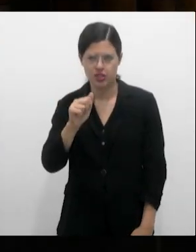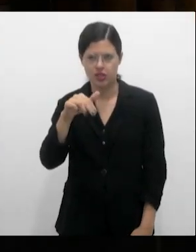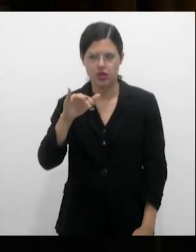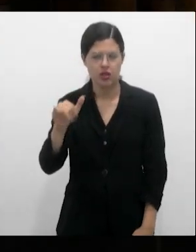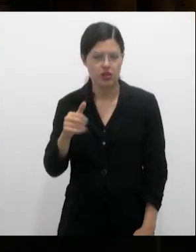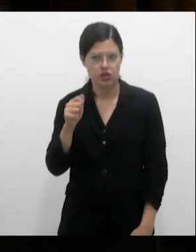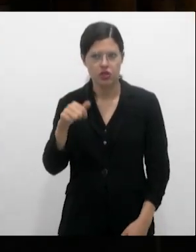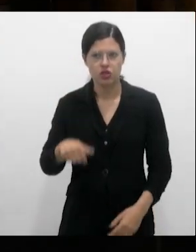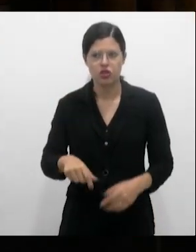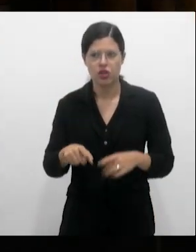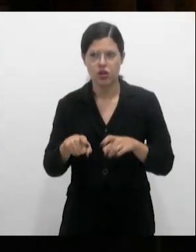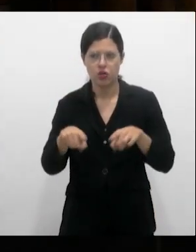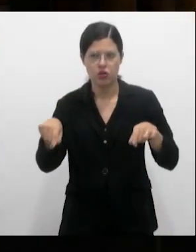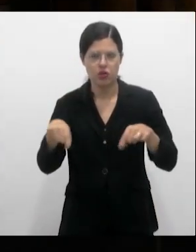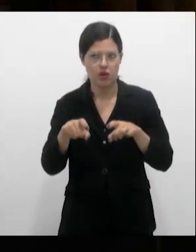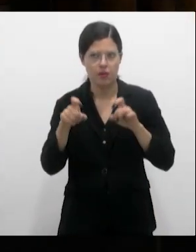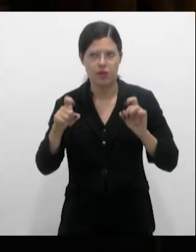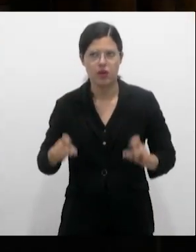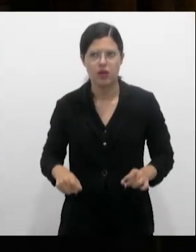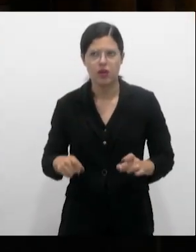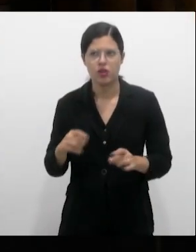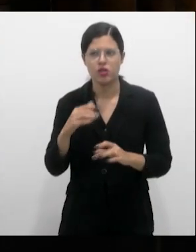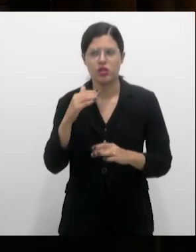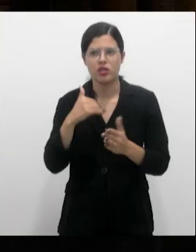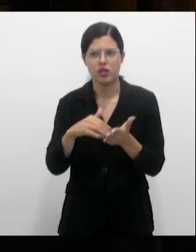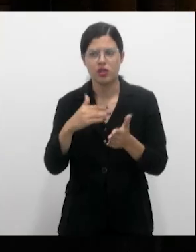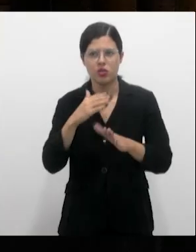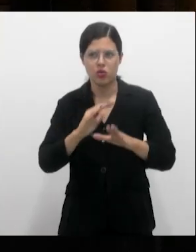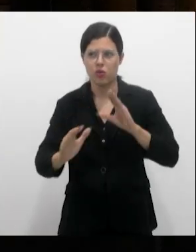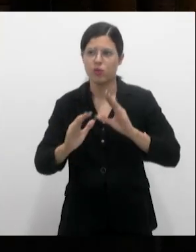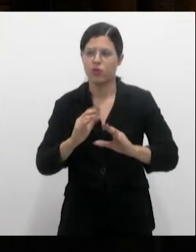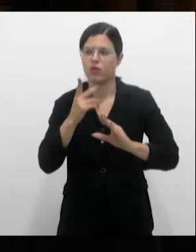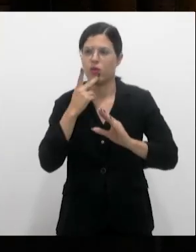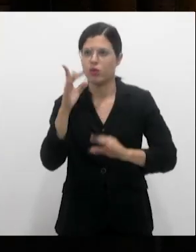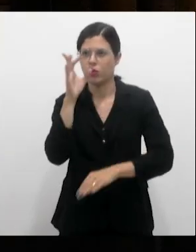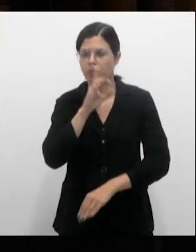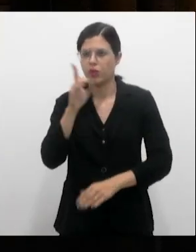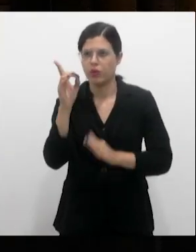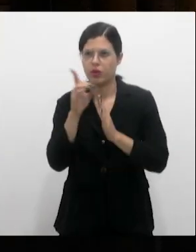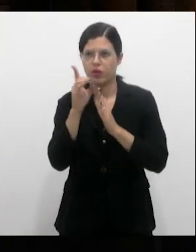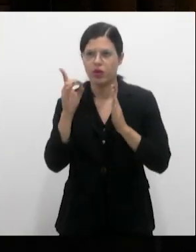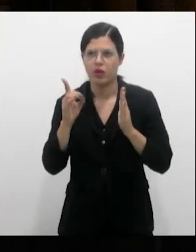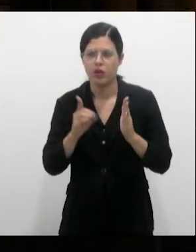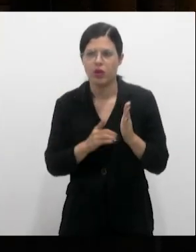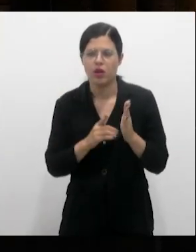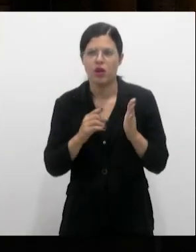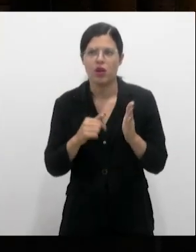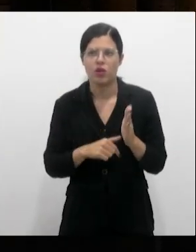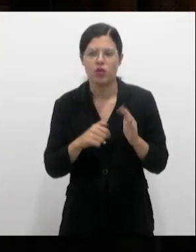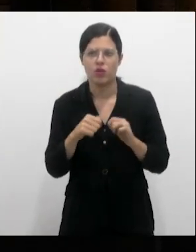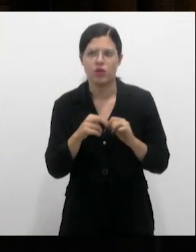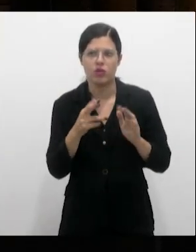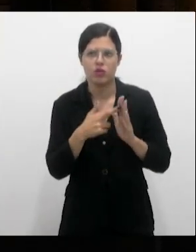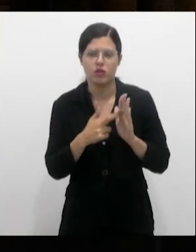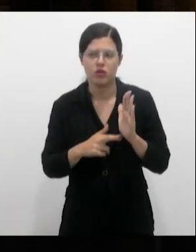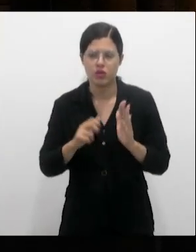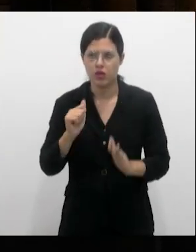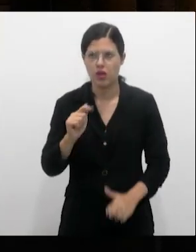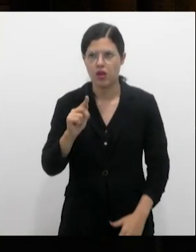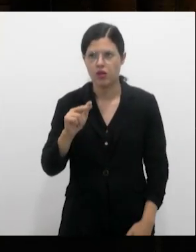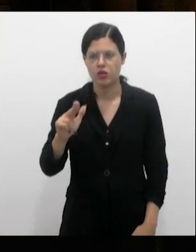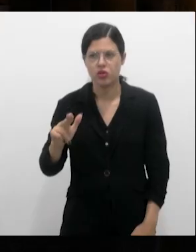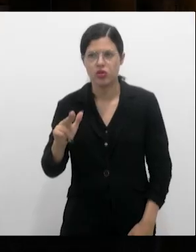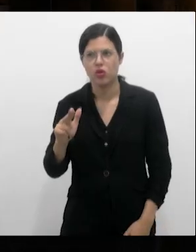Lula. A Secretaria de Comunicação da Presidência afirmou neste domingo que decreto consolidou regras da AGU que contribui